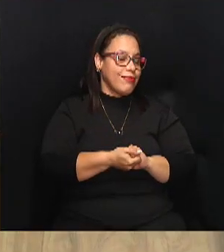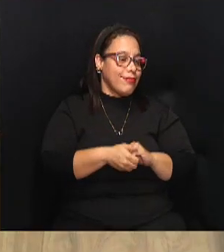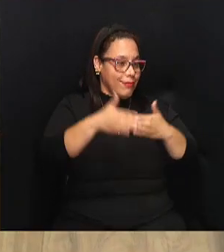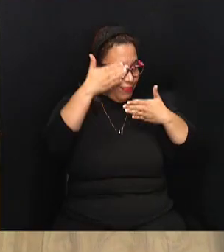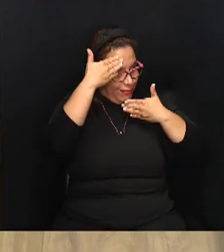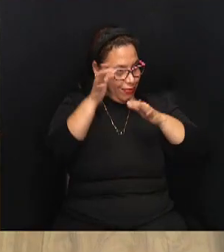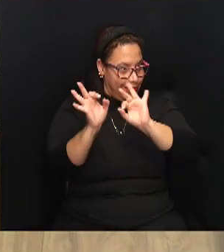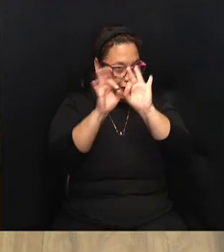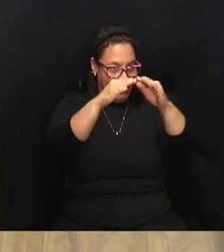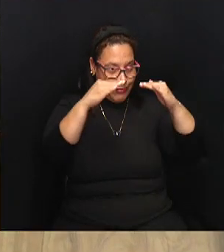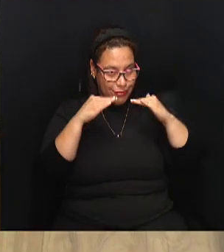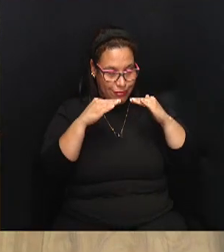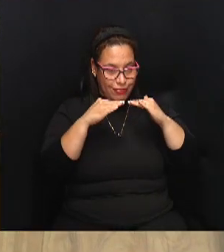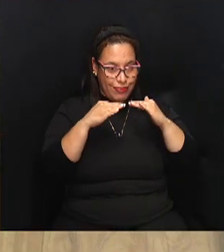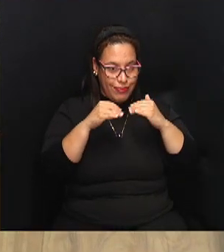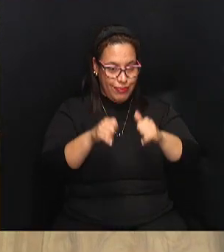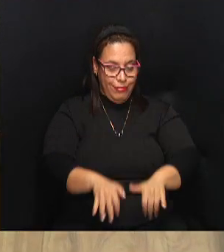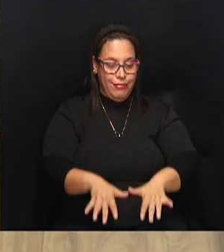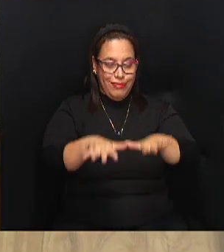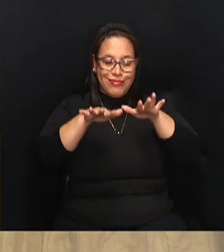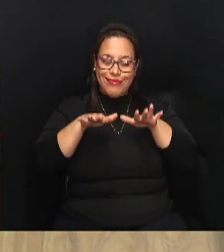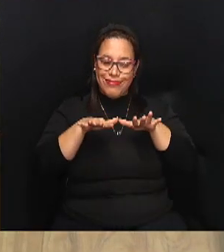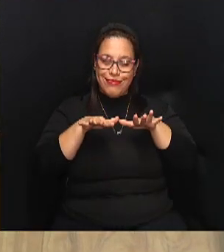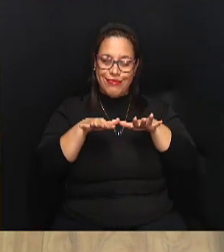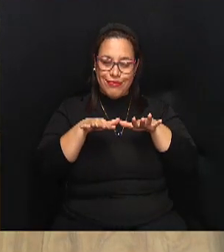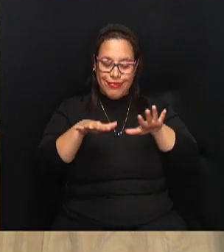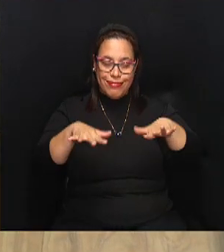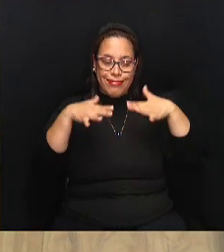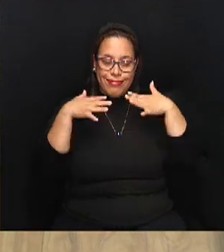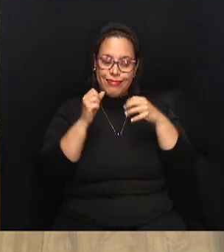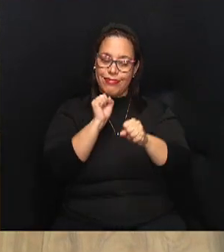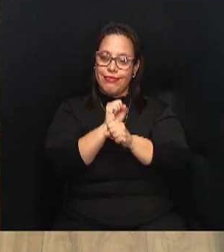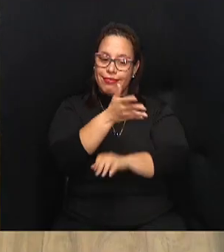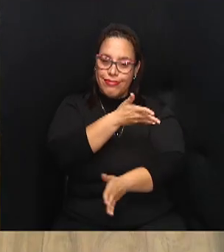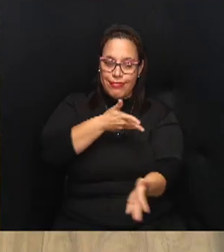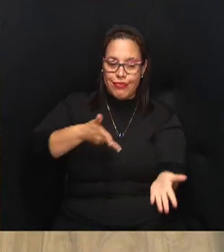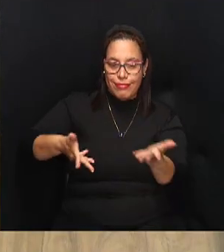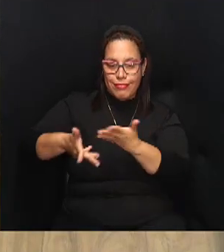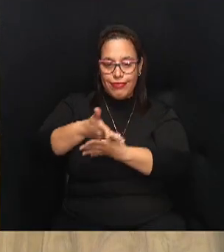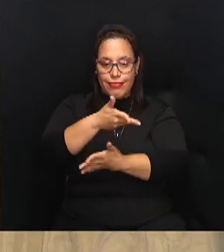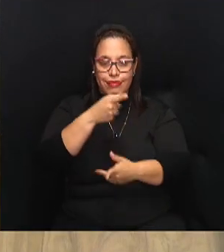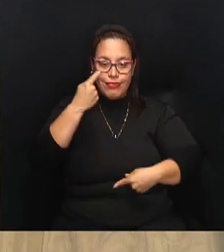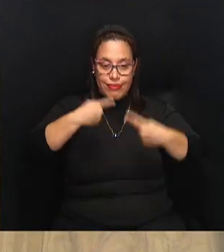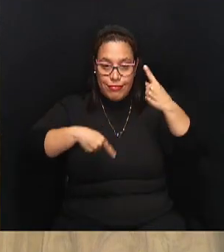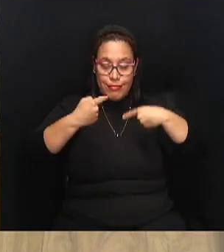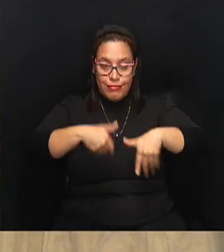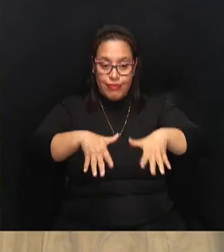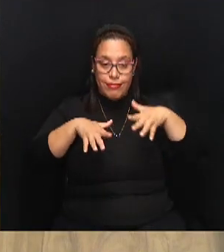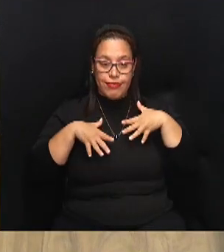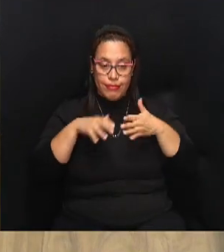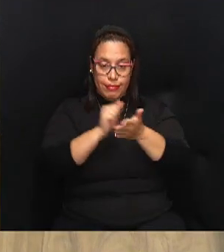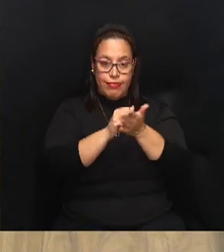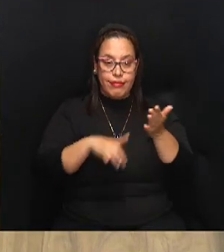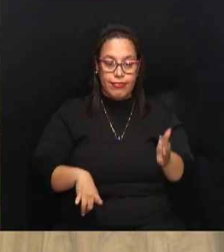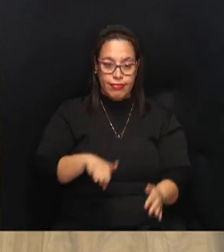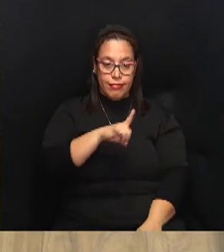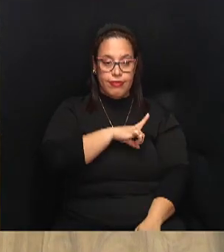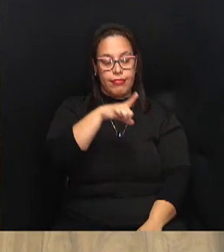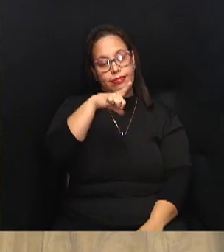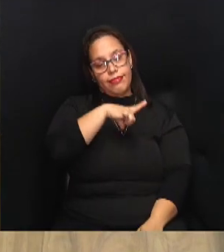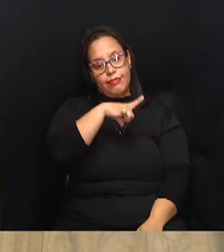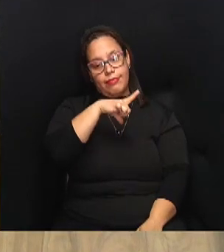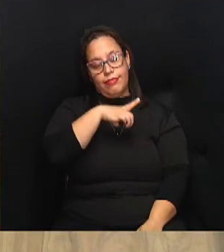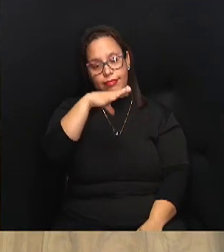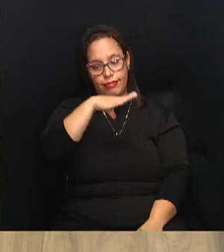agradeço você aí de casa pela sua companhia, pela sua audiência. Espero que a gente tenha contribuído para este debate, para uma atividade que existe em muitos